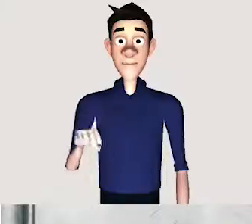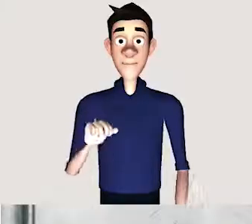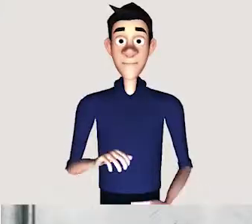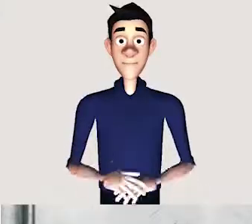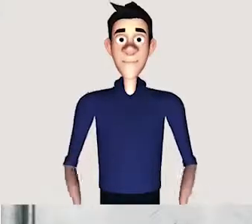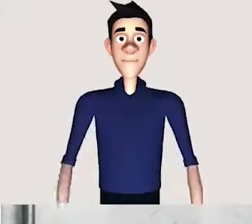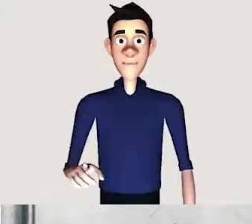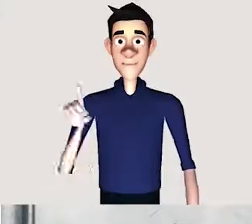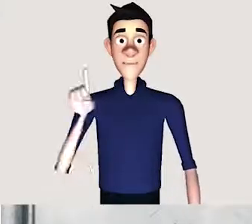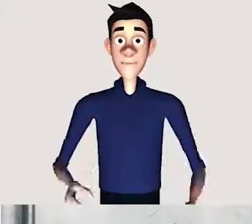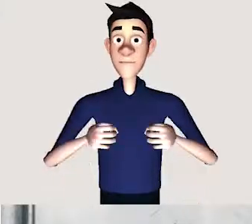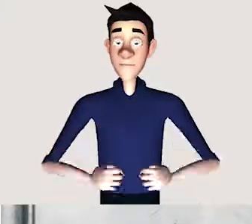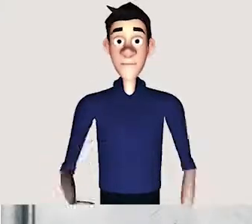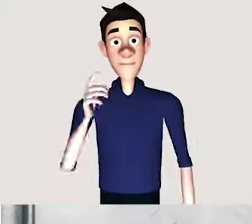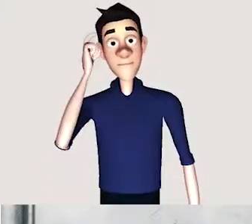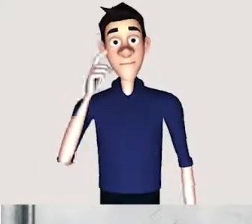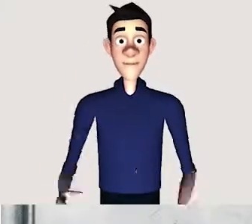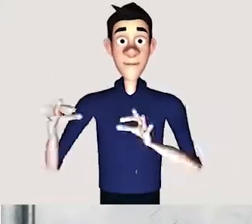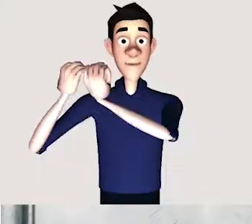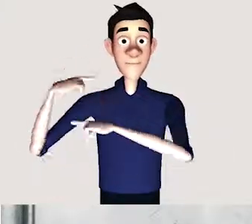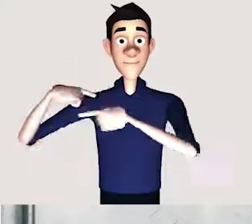E aí nós poderíamos